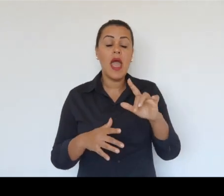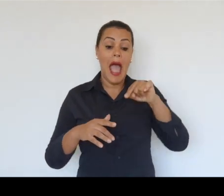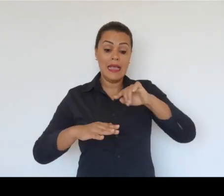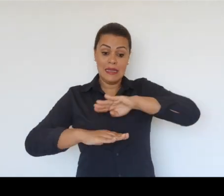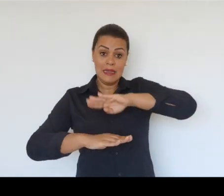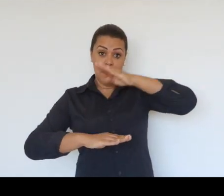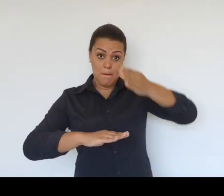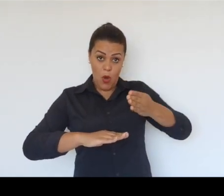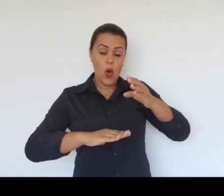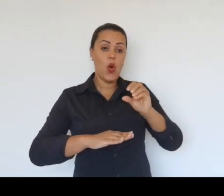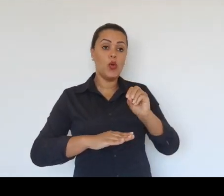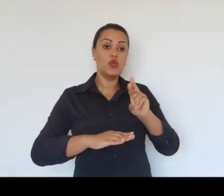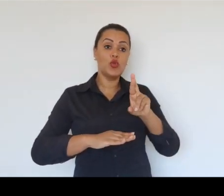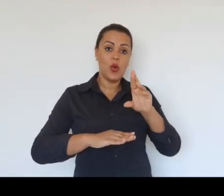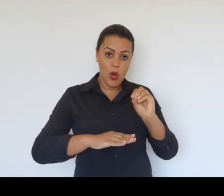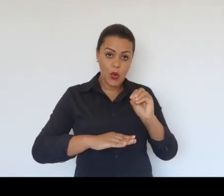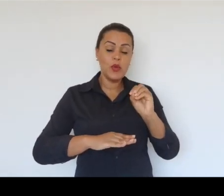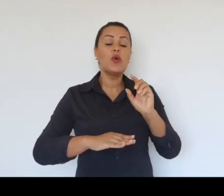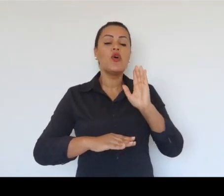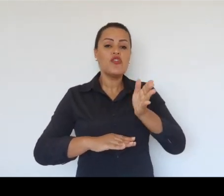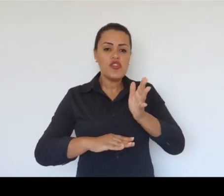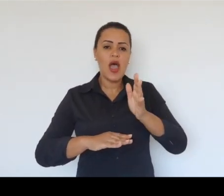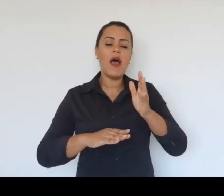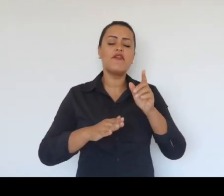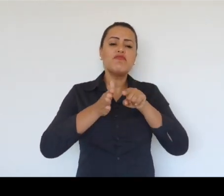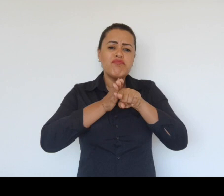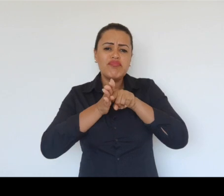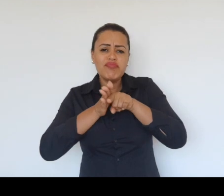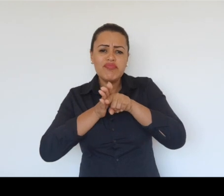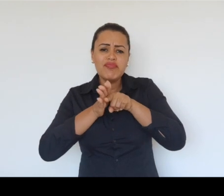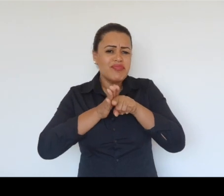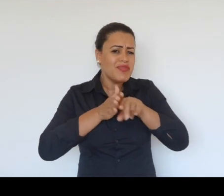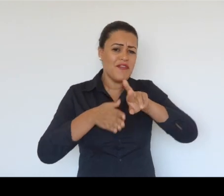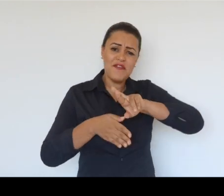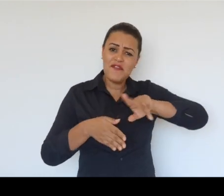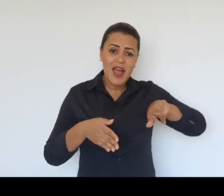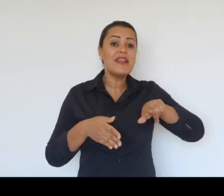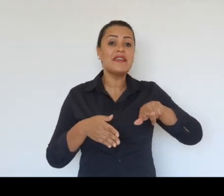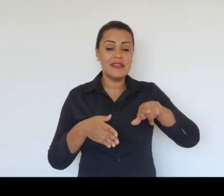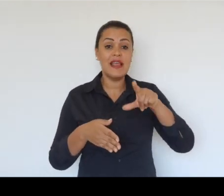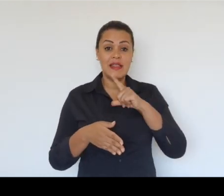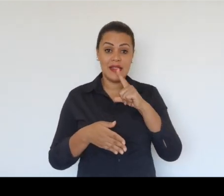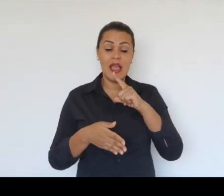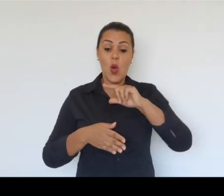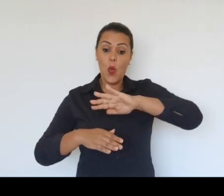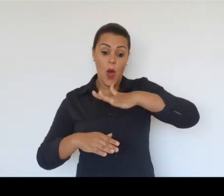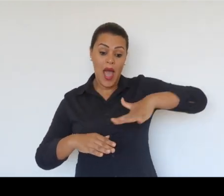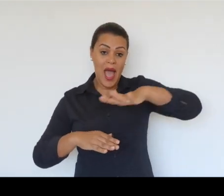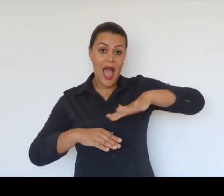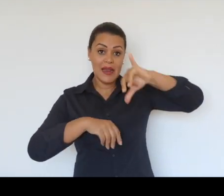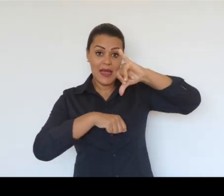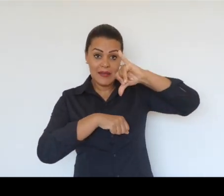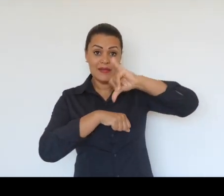é realmente ter sido escavado muitas vezes. E isso se deu pela implantação dele numa área que hoje